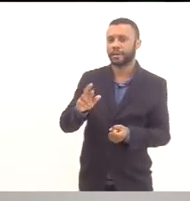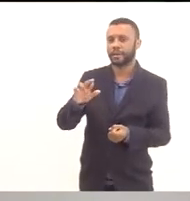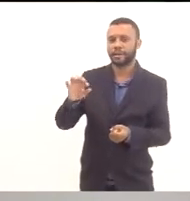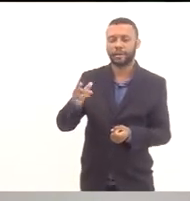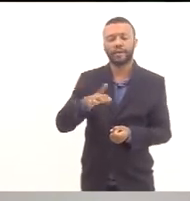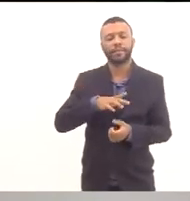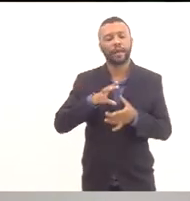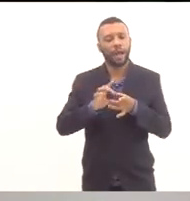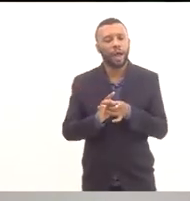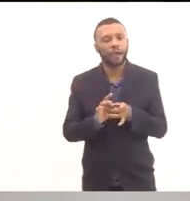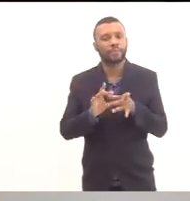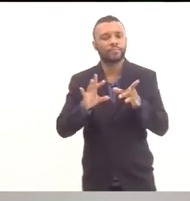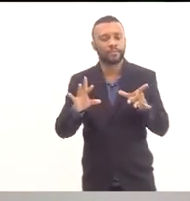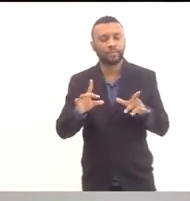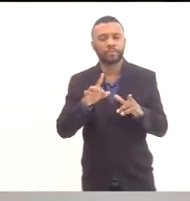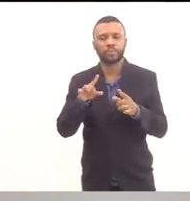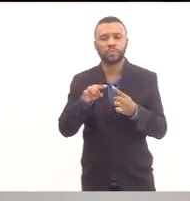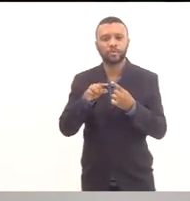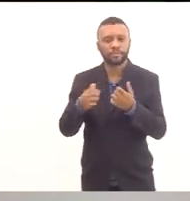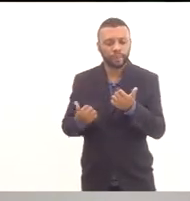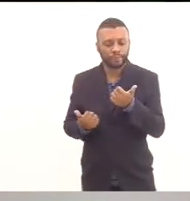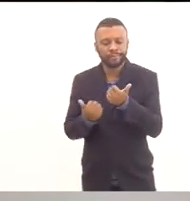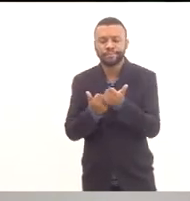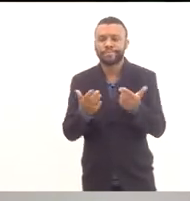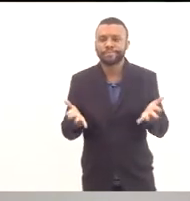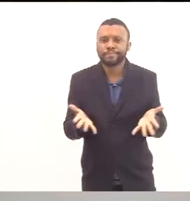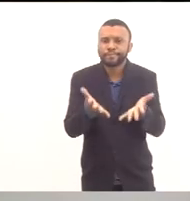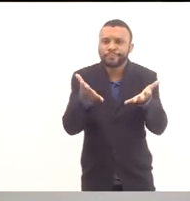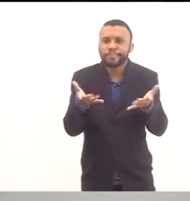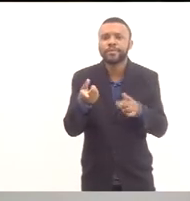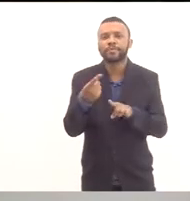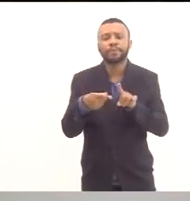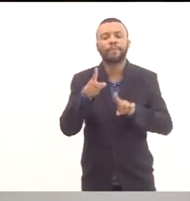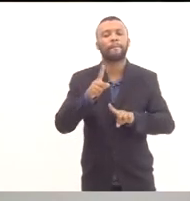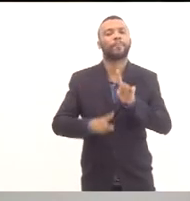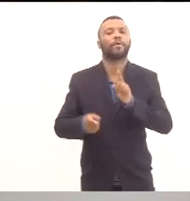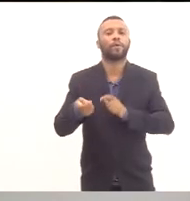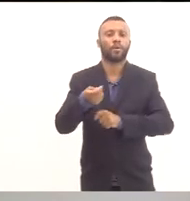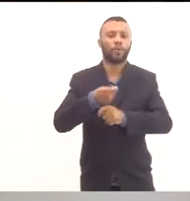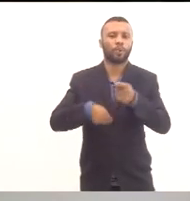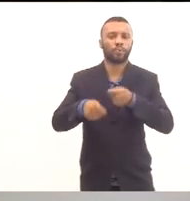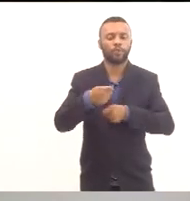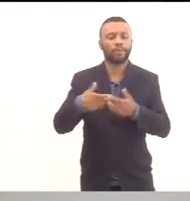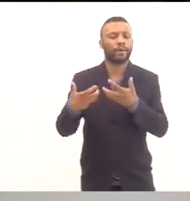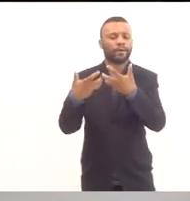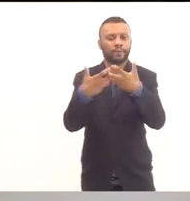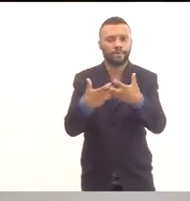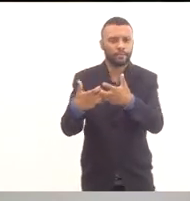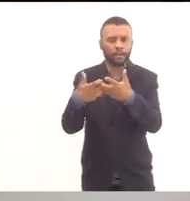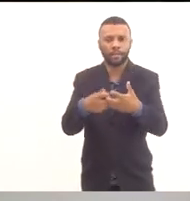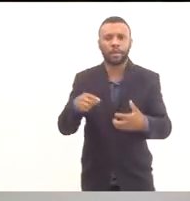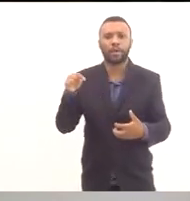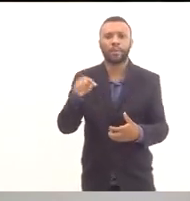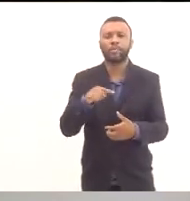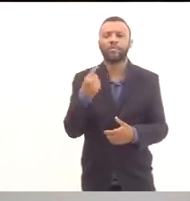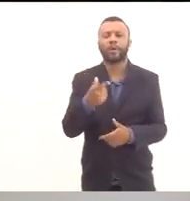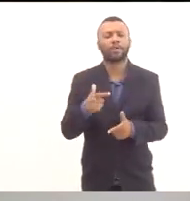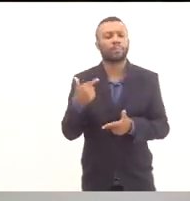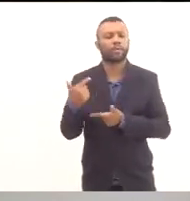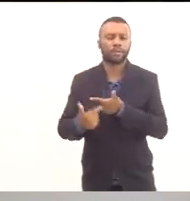inteira disposição para apoiar a reconstrução econômica do município Então acho que estamos atuando